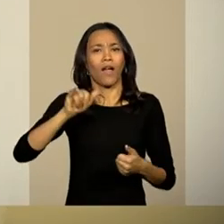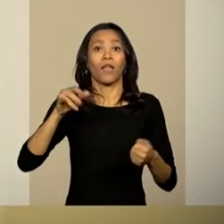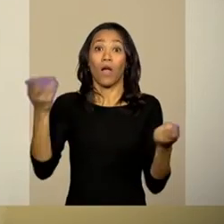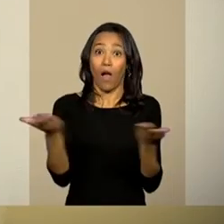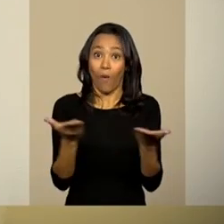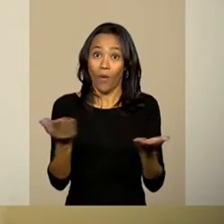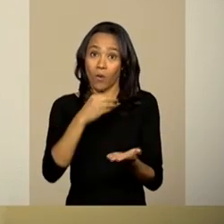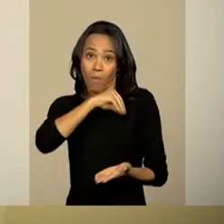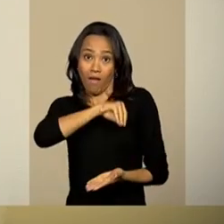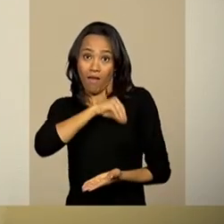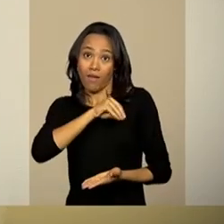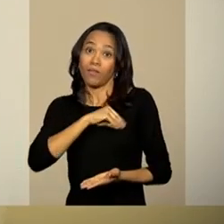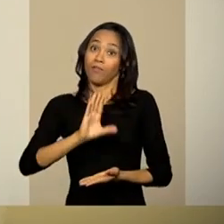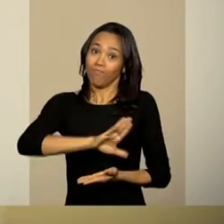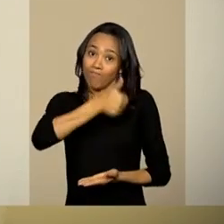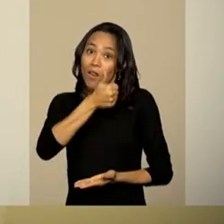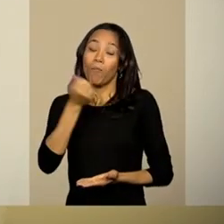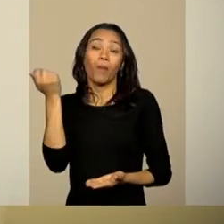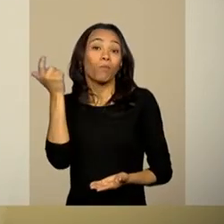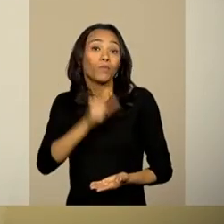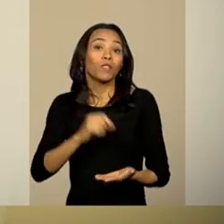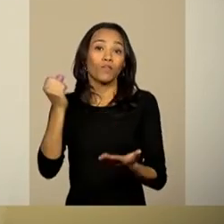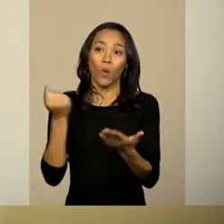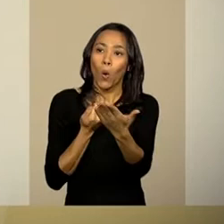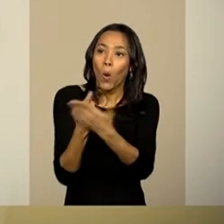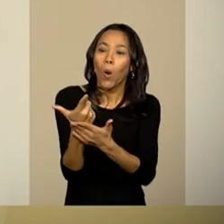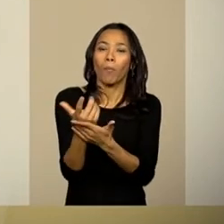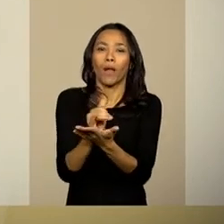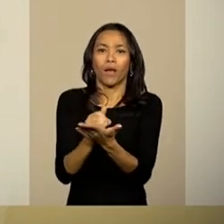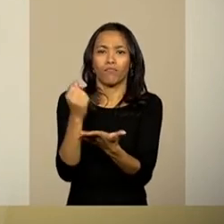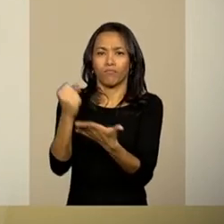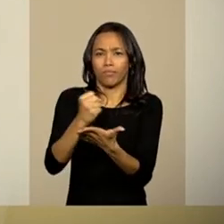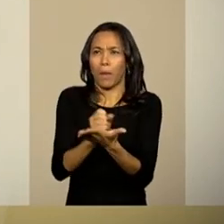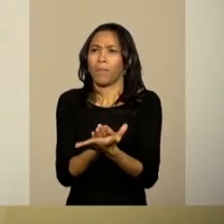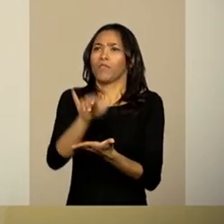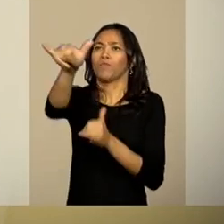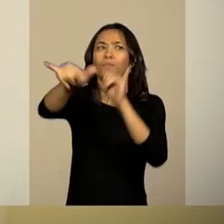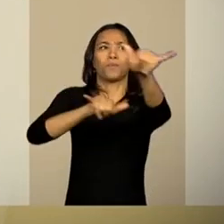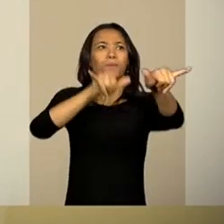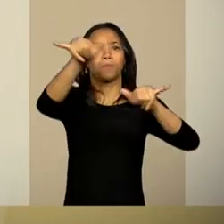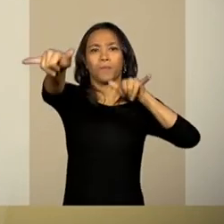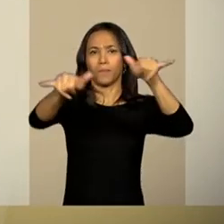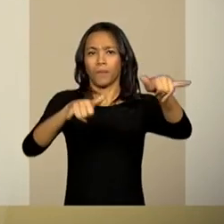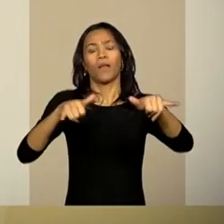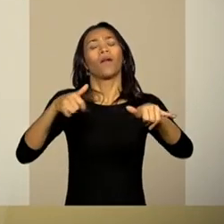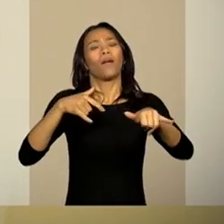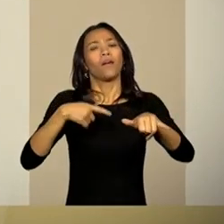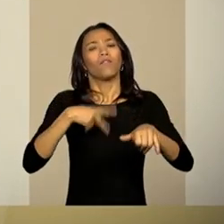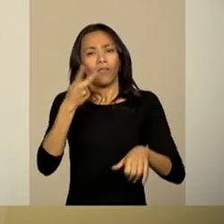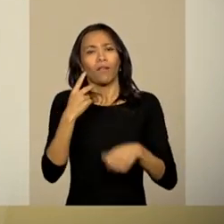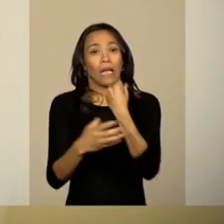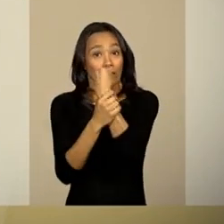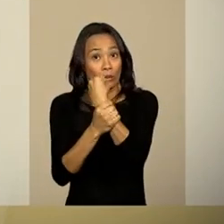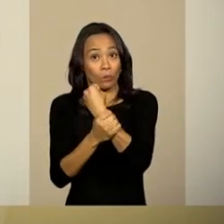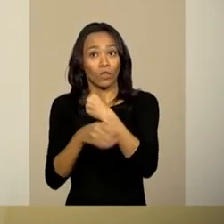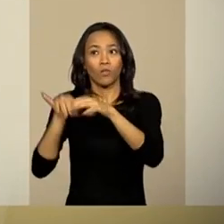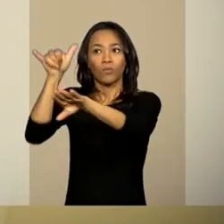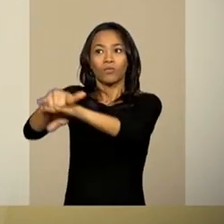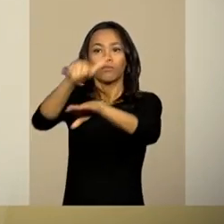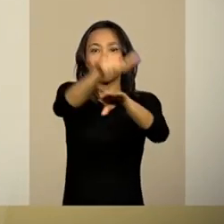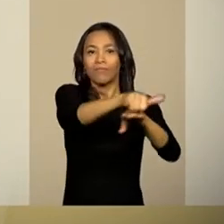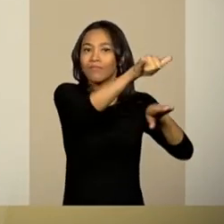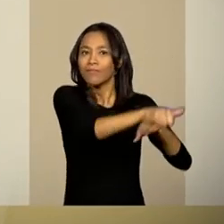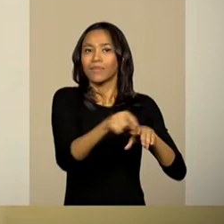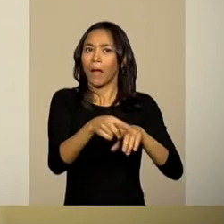a ter renda suficiente para comprar sua passagem de avião e viajar. Garanto que os nossos aeroportos estão preparados